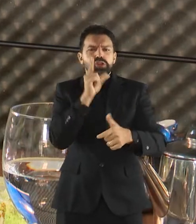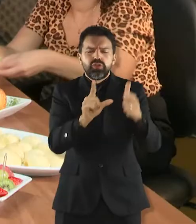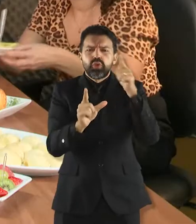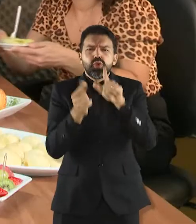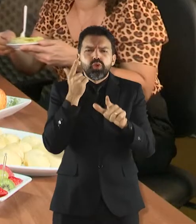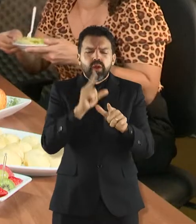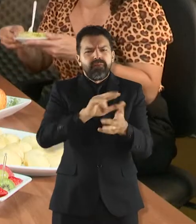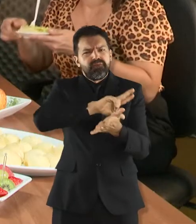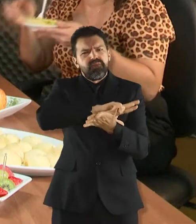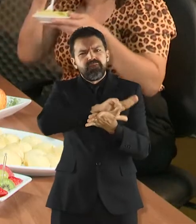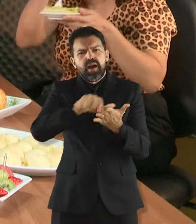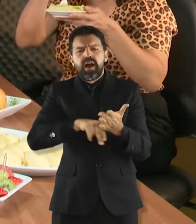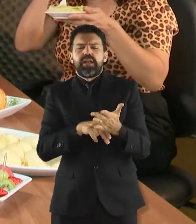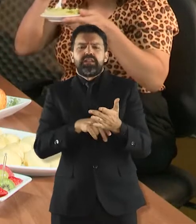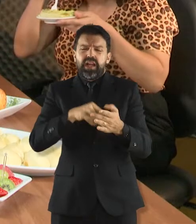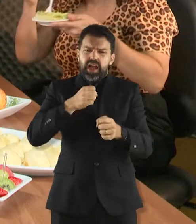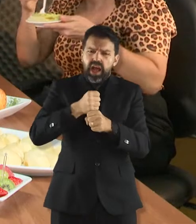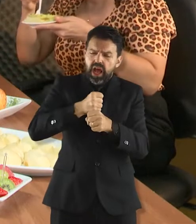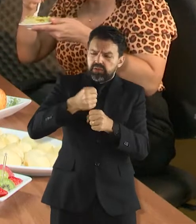sabe, Suelen, nesses 10 anos.